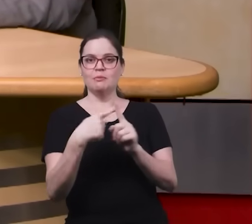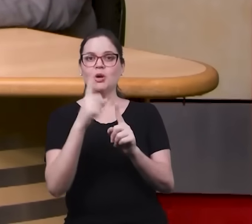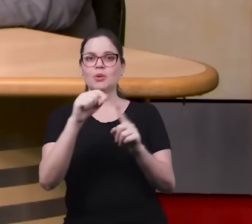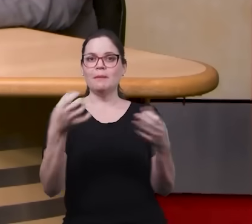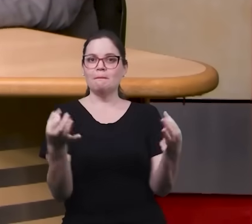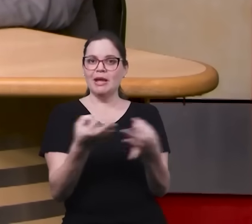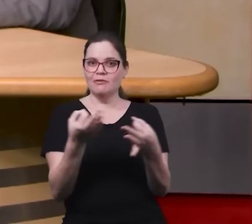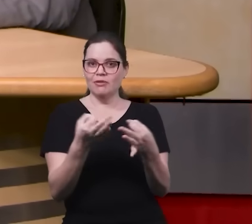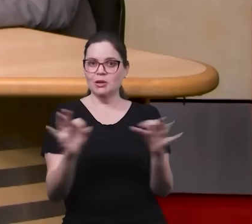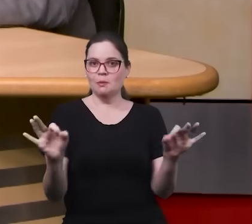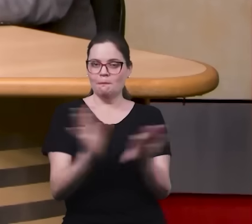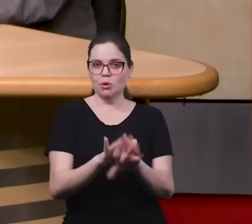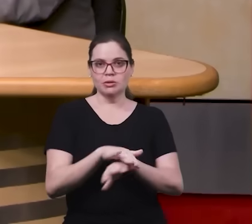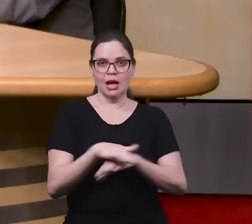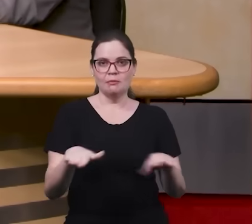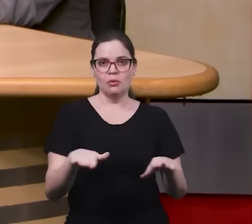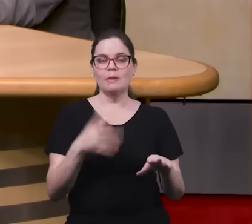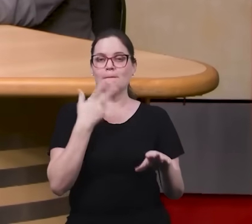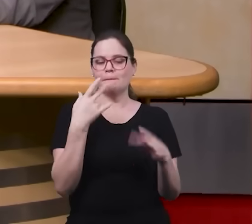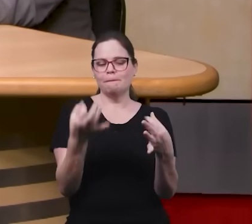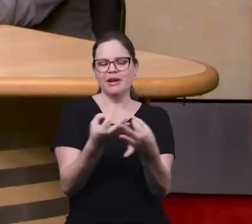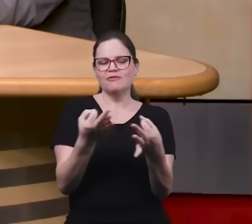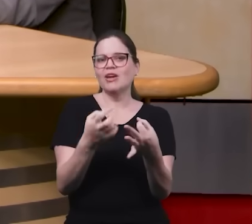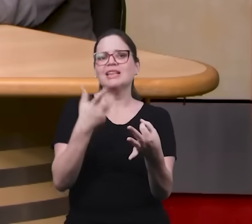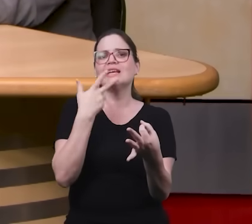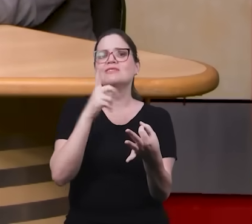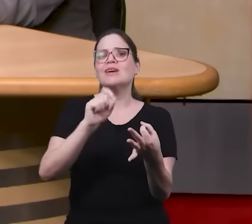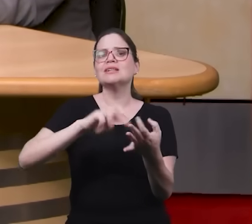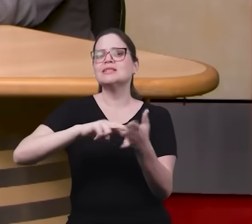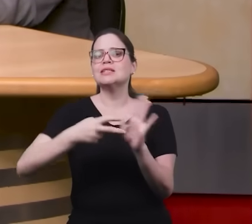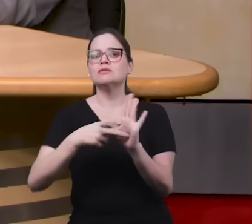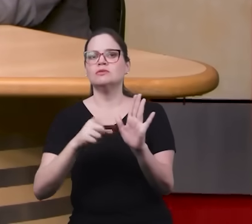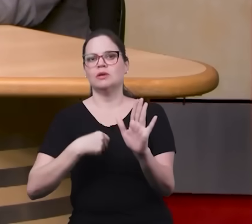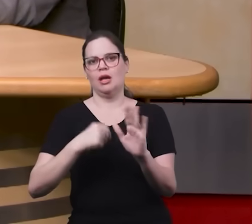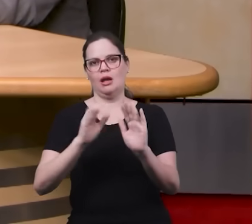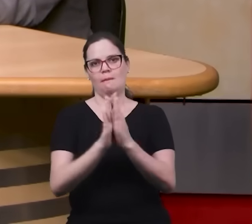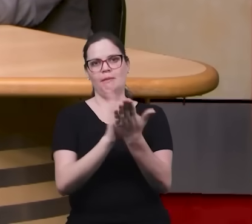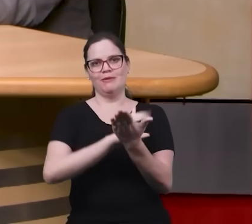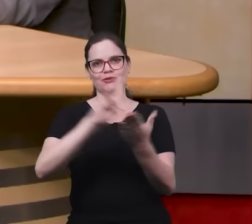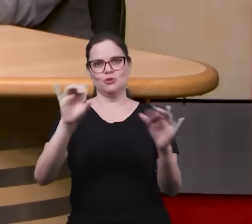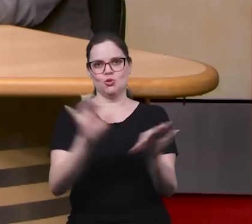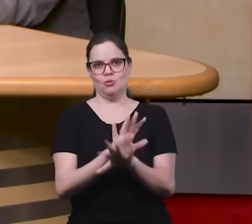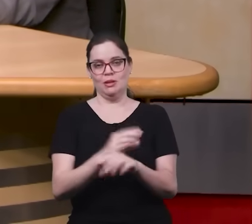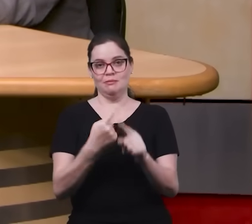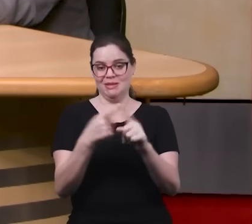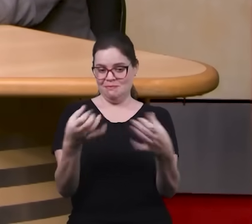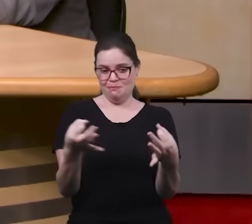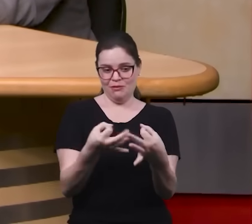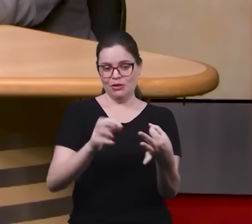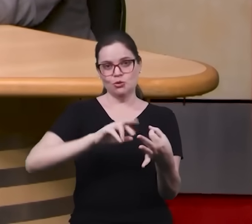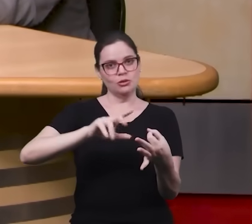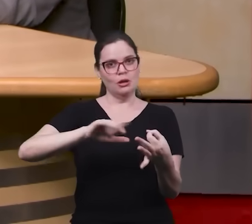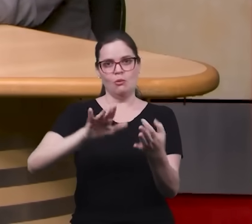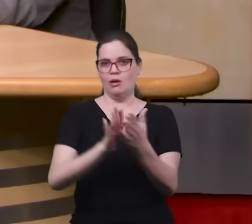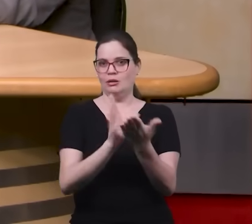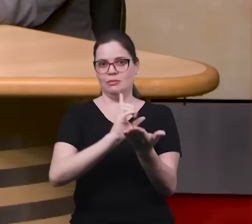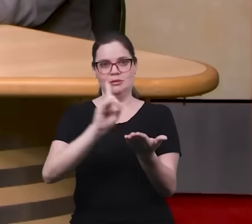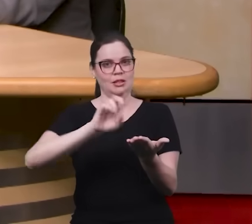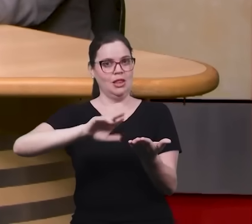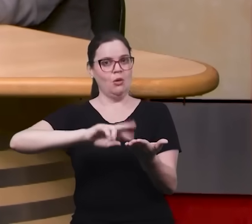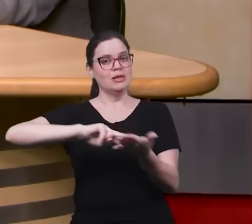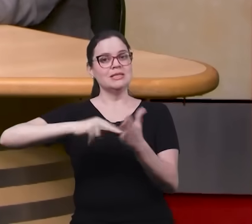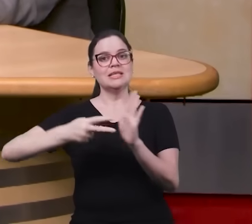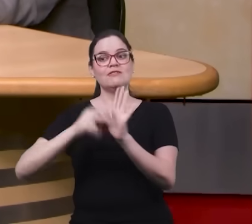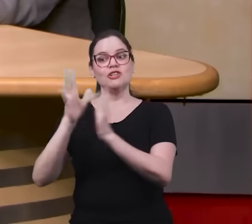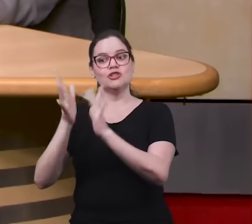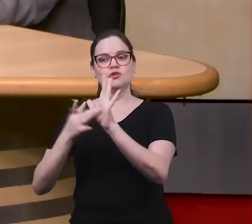né? Tal. E não é. O perfeito ali é a segunda vinda de Jesus. Né? Amém. E